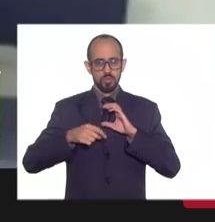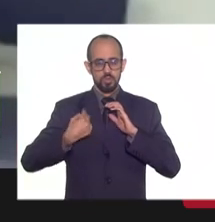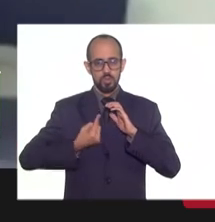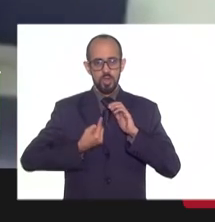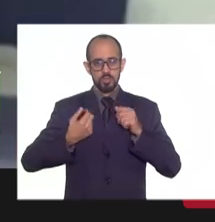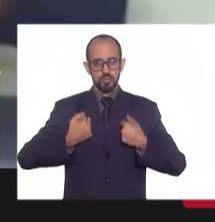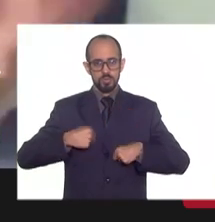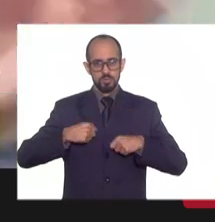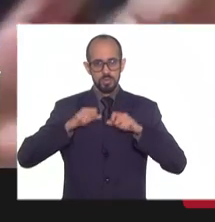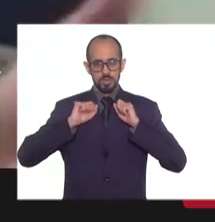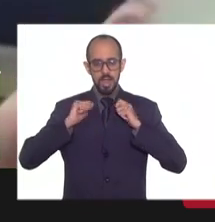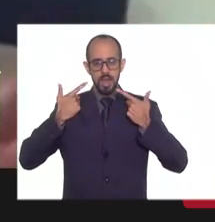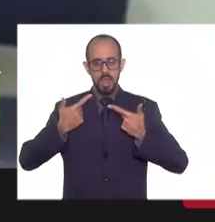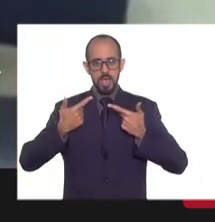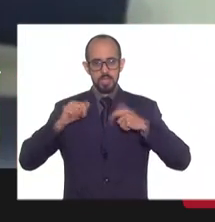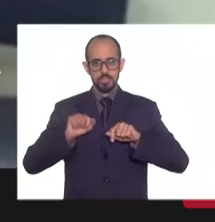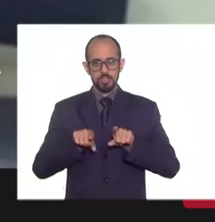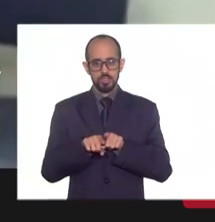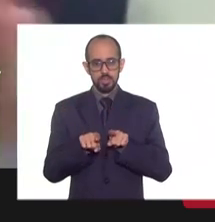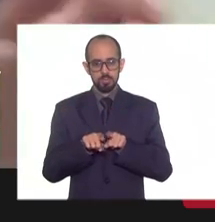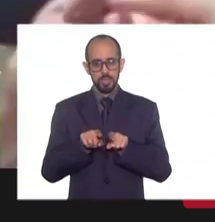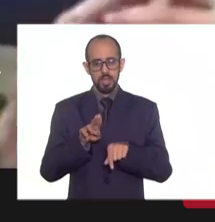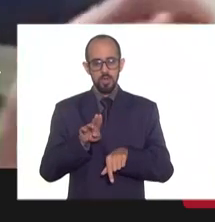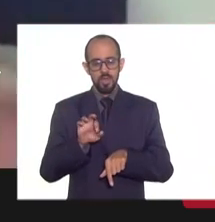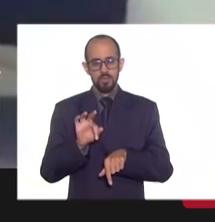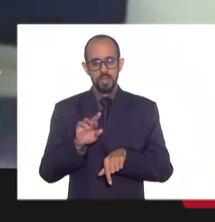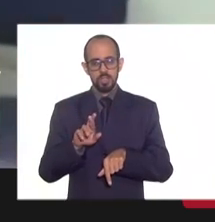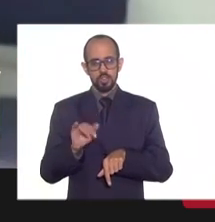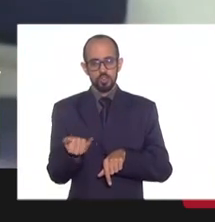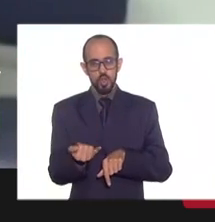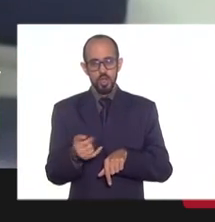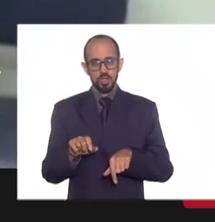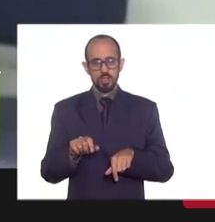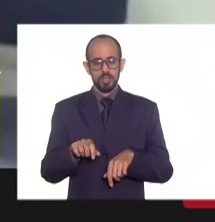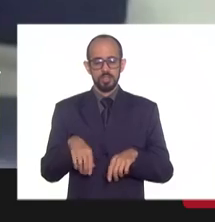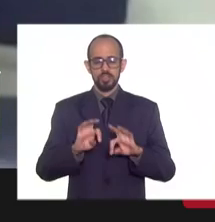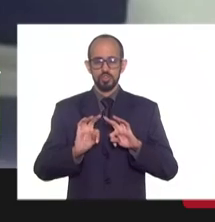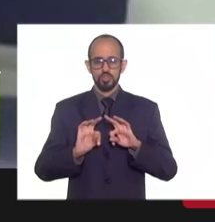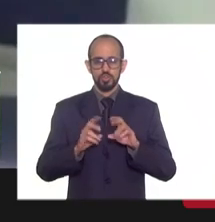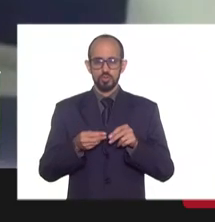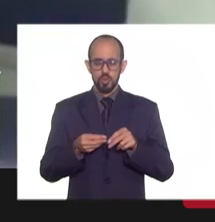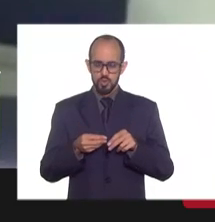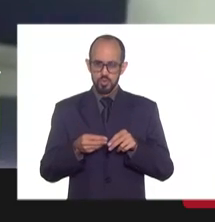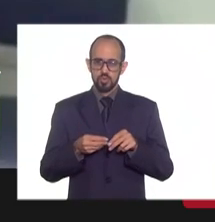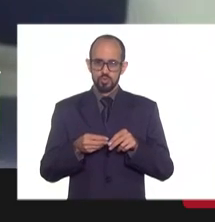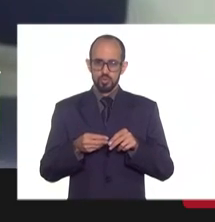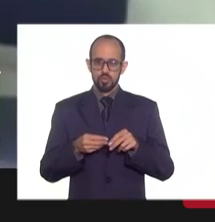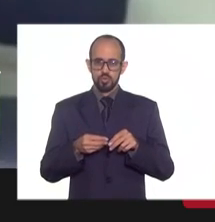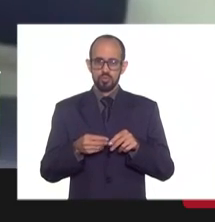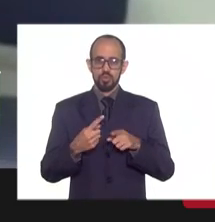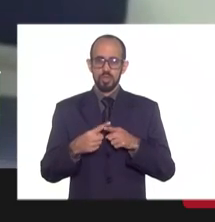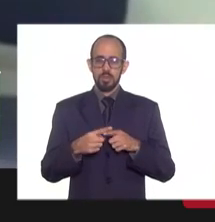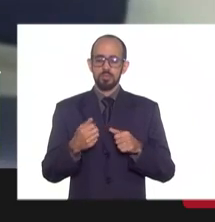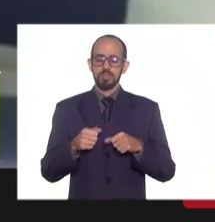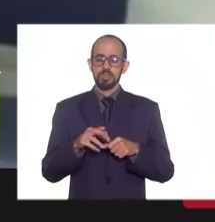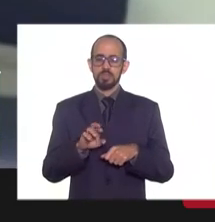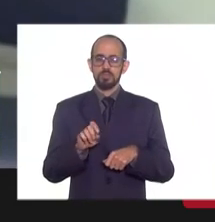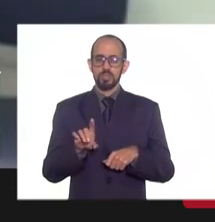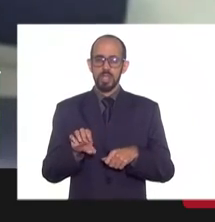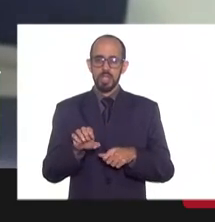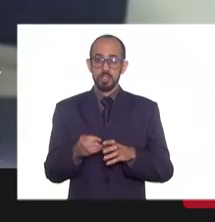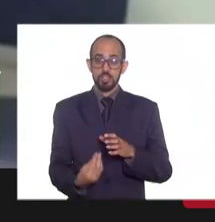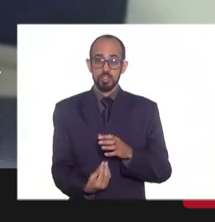precisar da UERJ vai precisar da UFRJ do IFRJ sim porque precisamos fazer rede sim